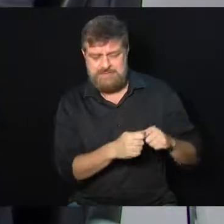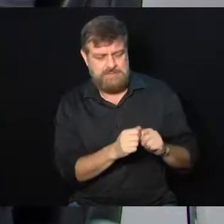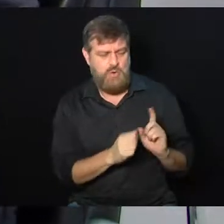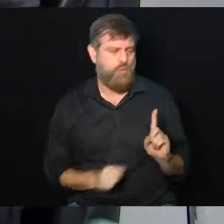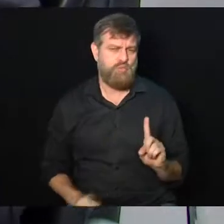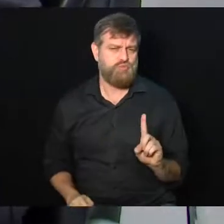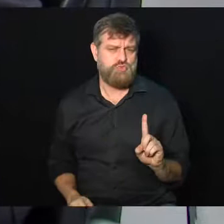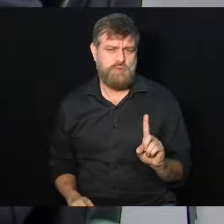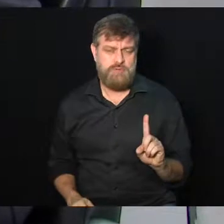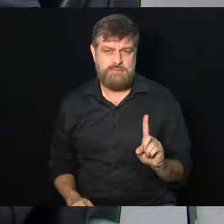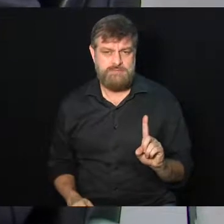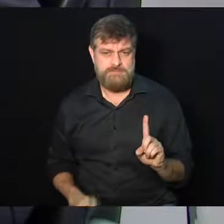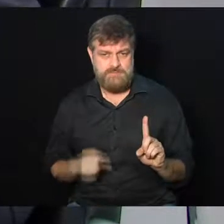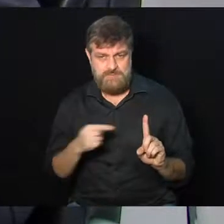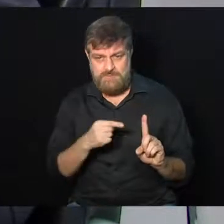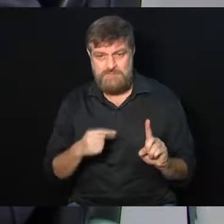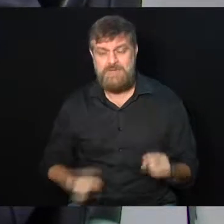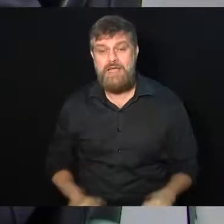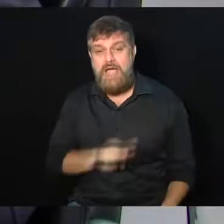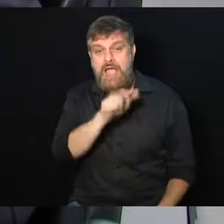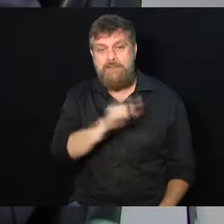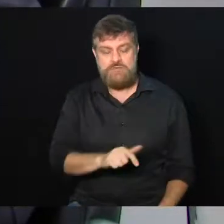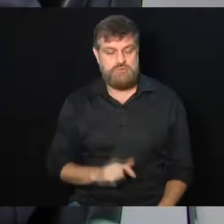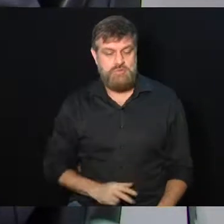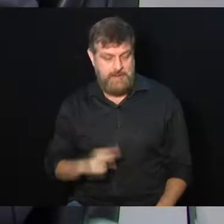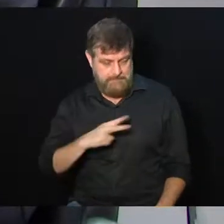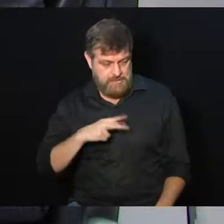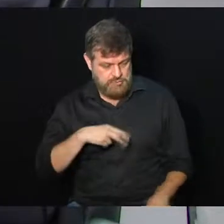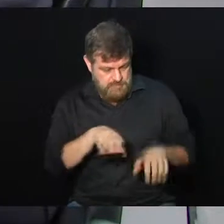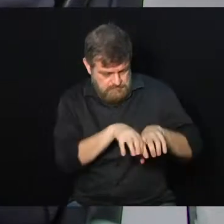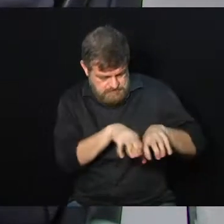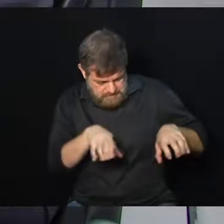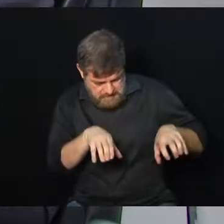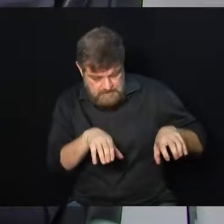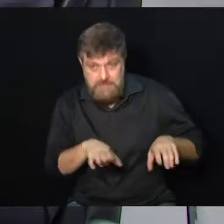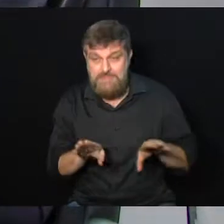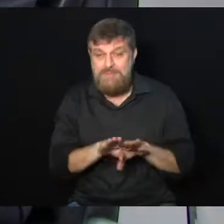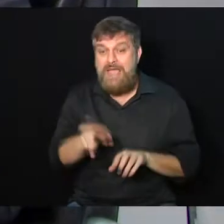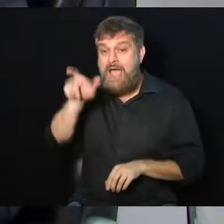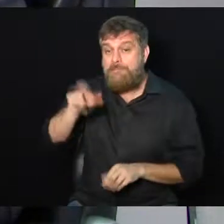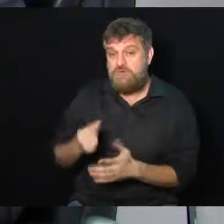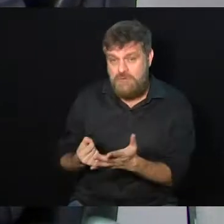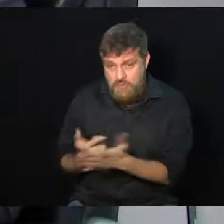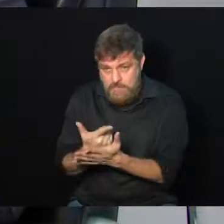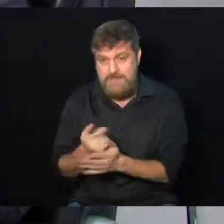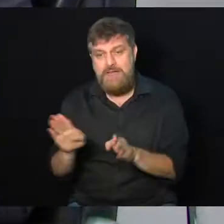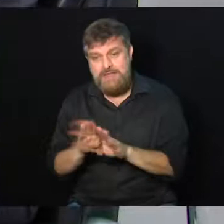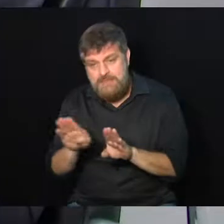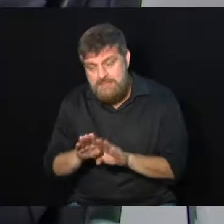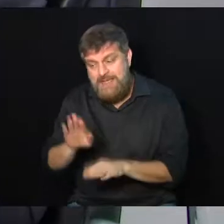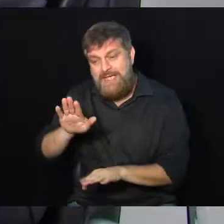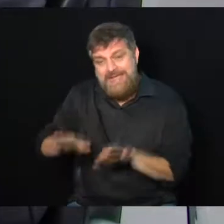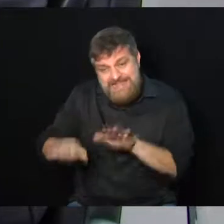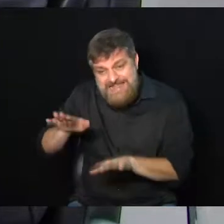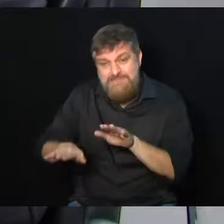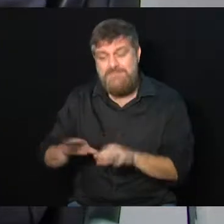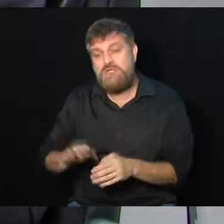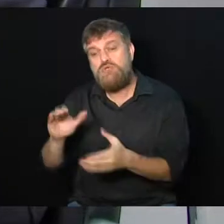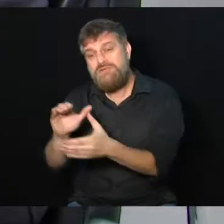dispensado, como é o caso do regime da separação de bens. Já o comprador também depende do regime de